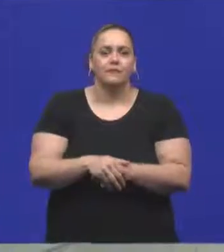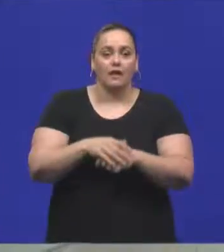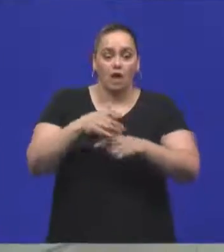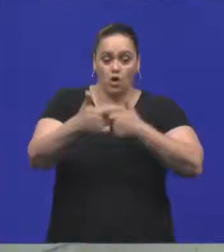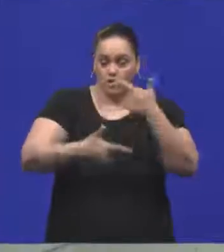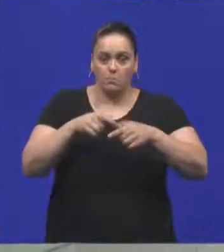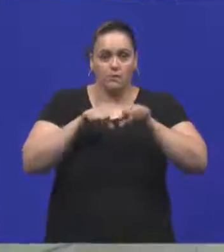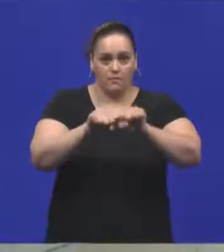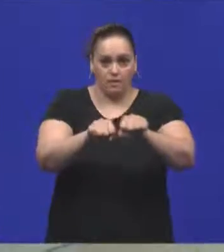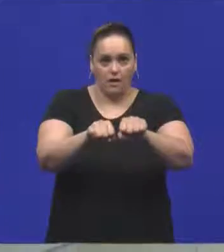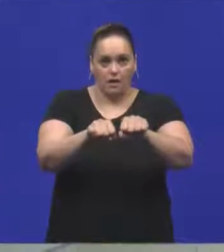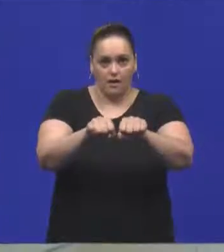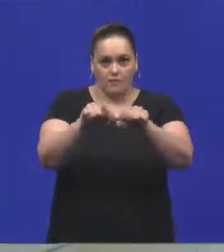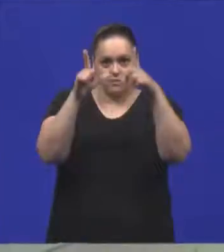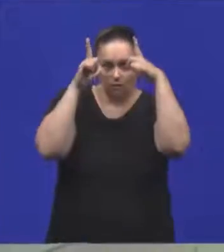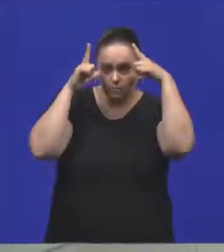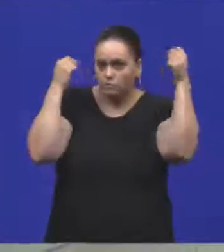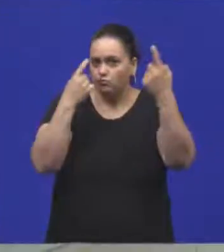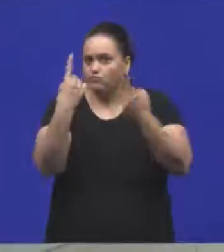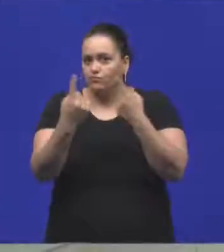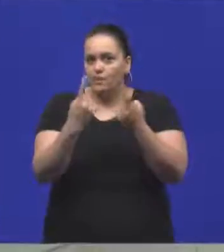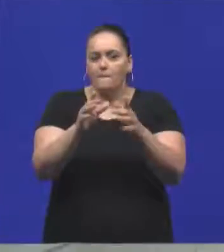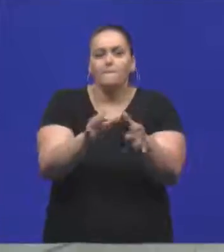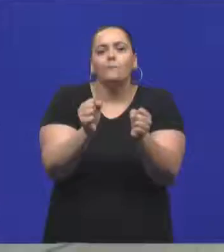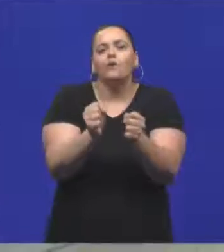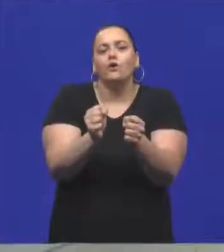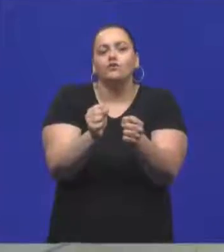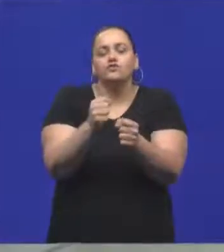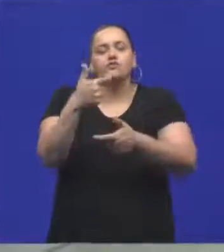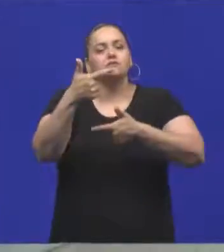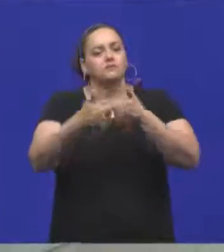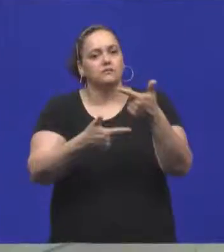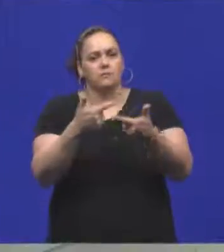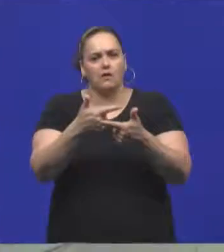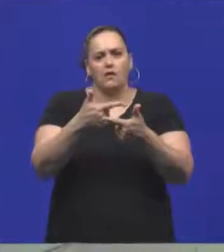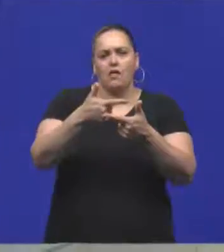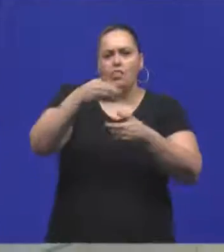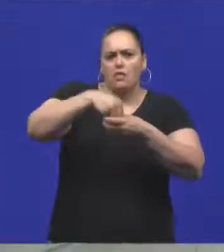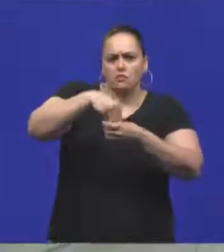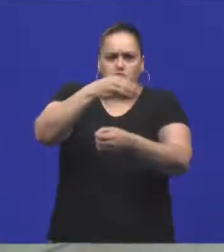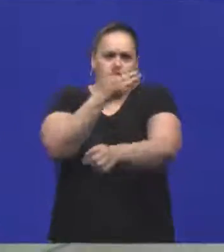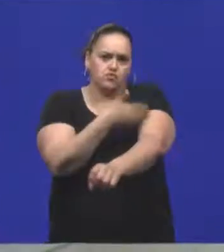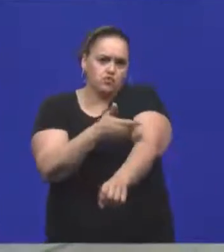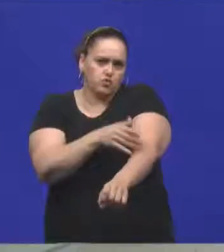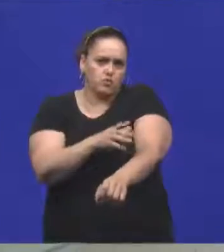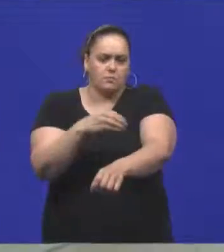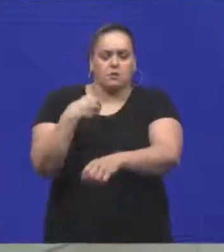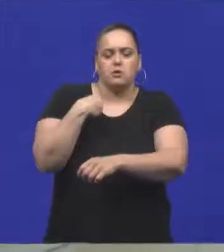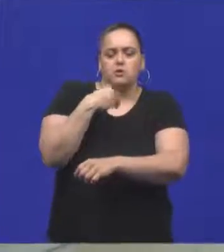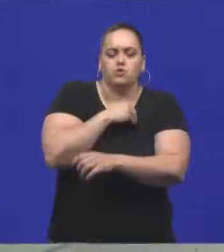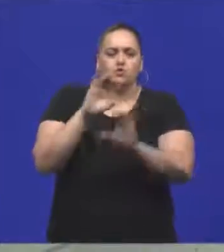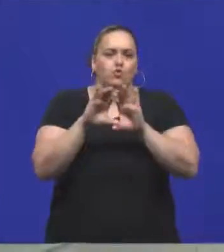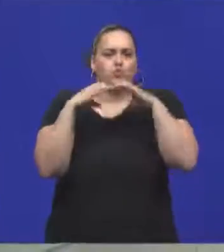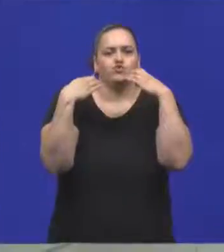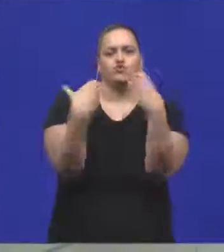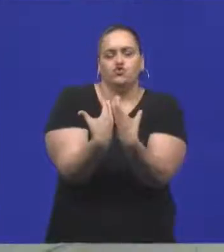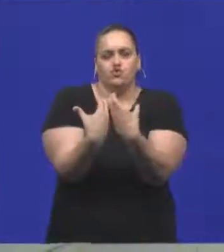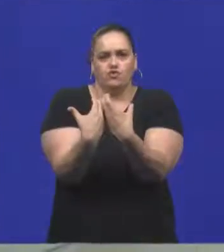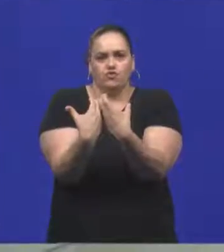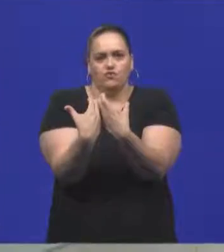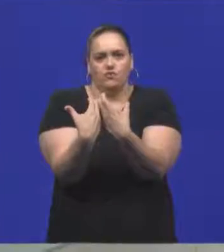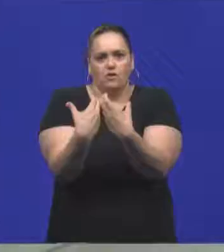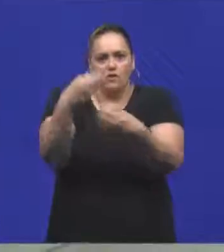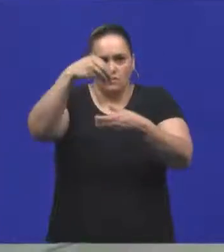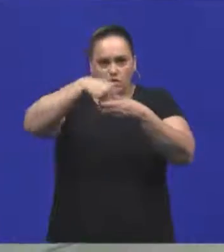O mercado de trabalho para os enfermeiros permite eles atuarem tanto na educação quanto na saúde coletiva e